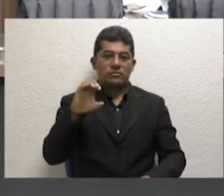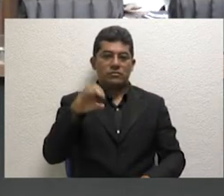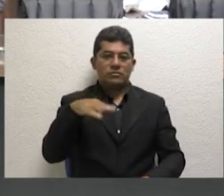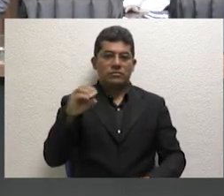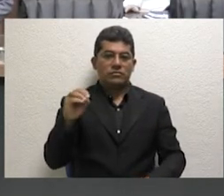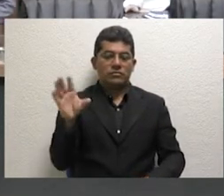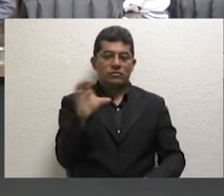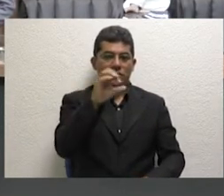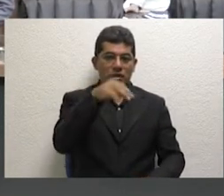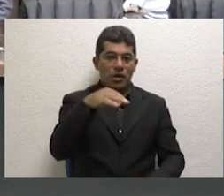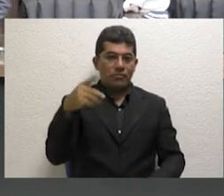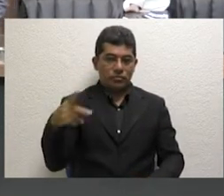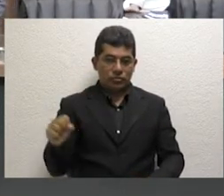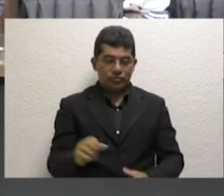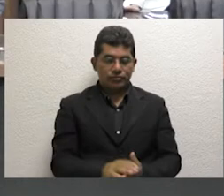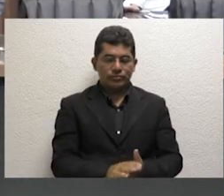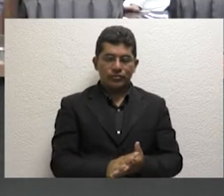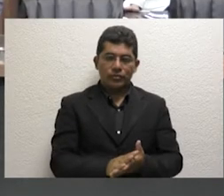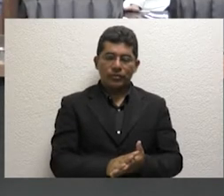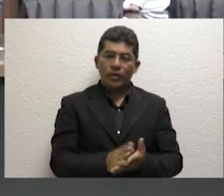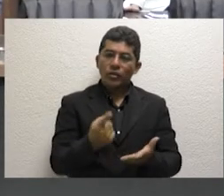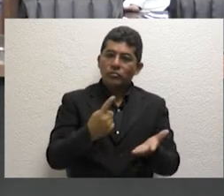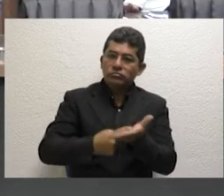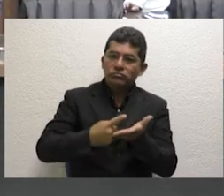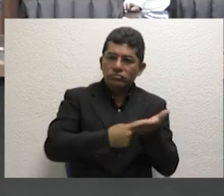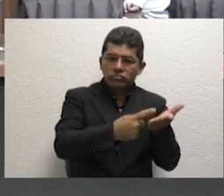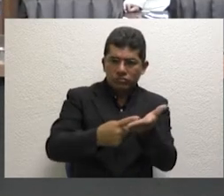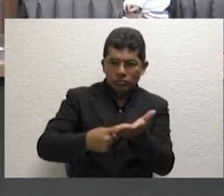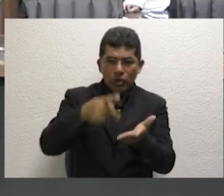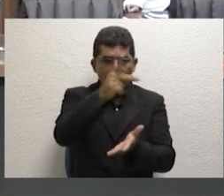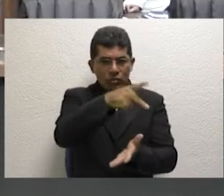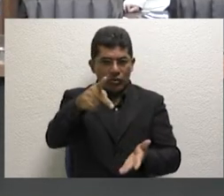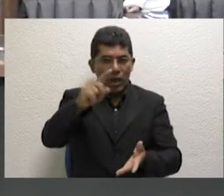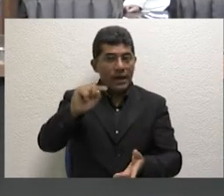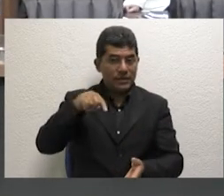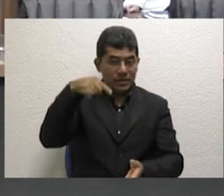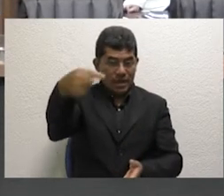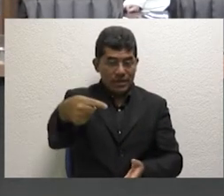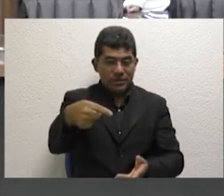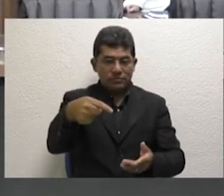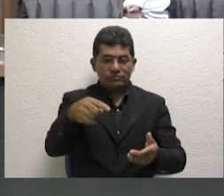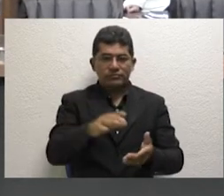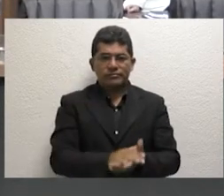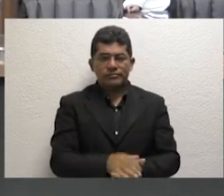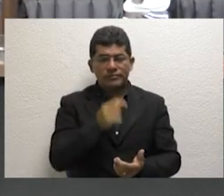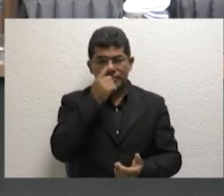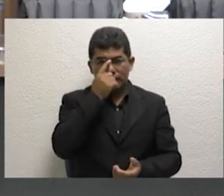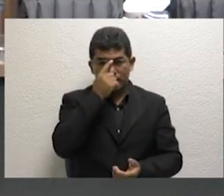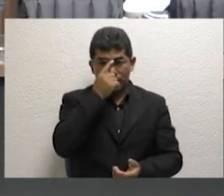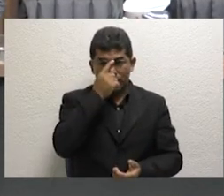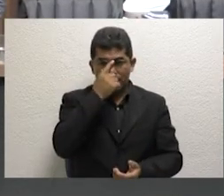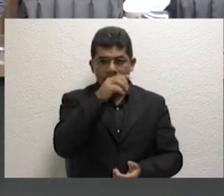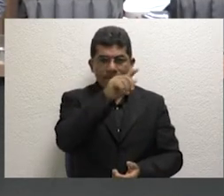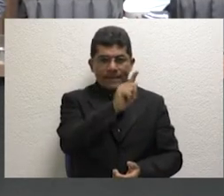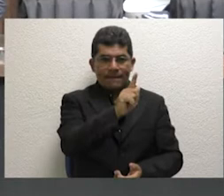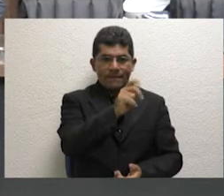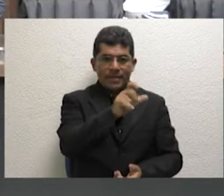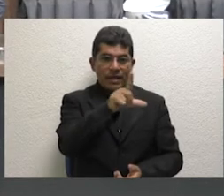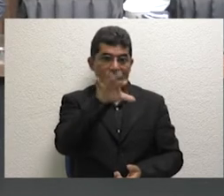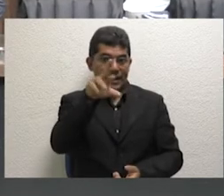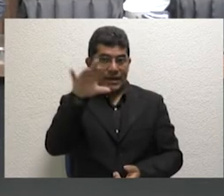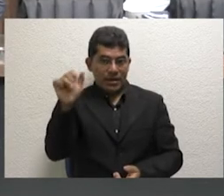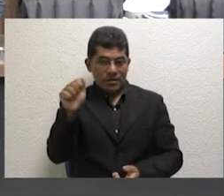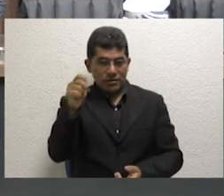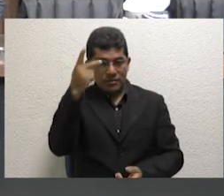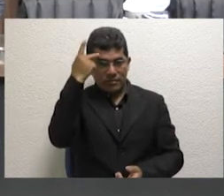Hermilson Chagas gostaria de convidar os professores que logo aqui na saída da galeria para a direita